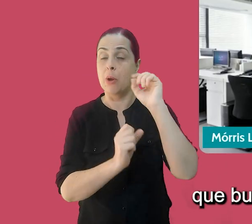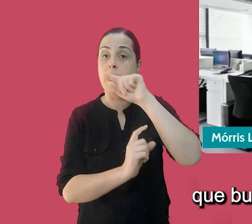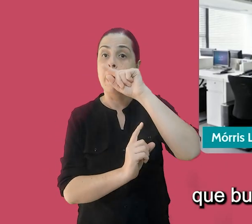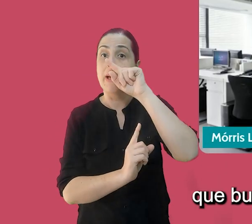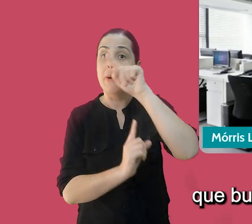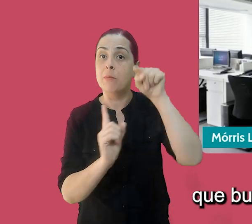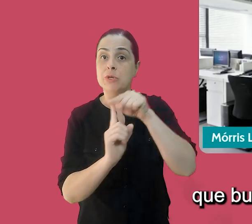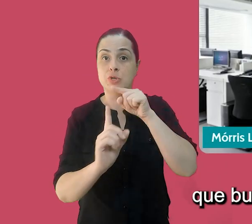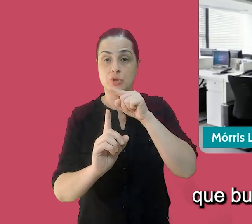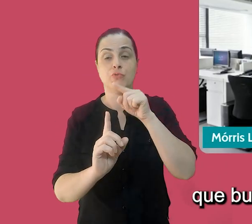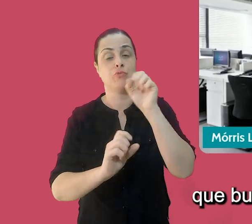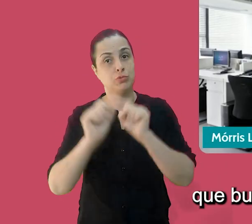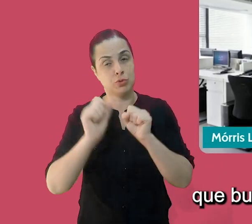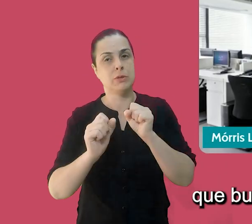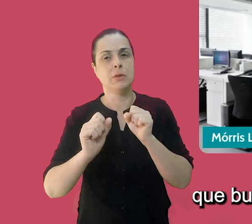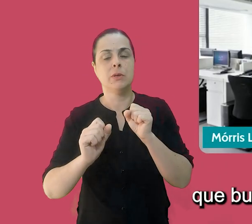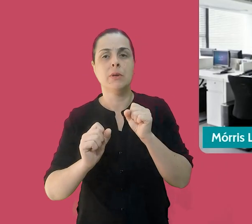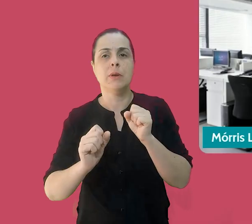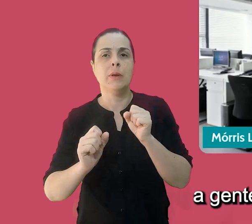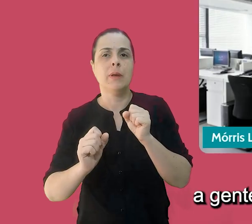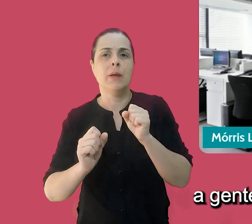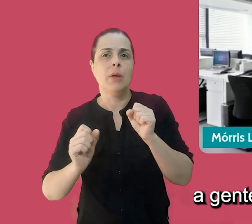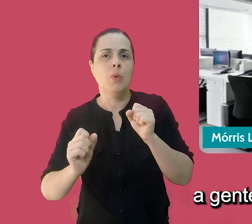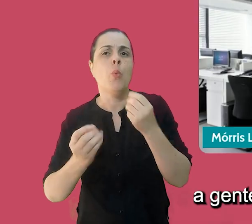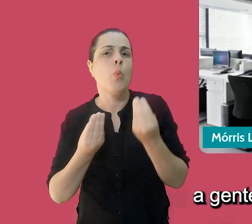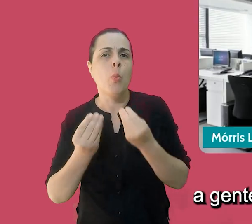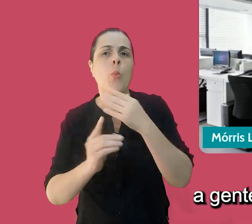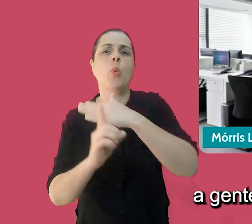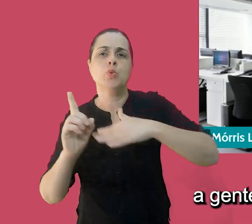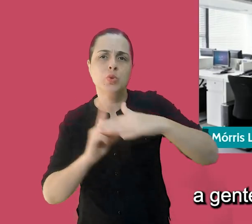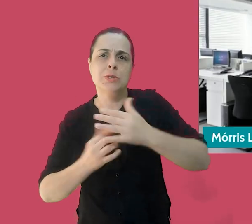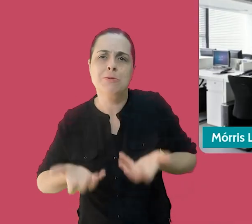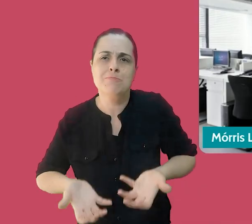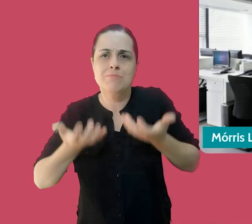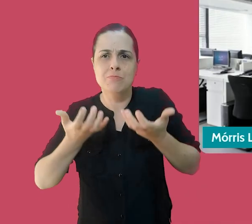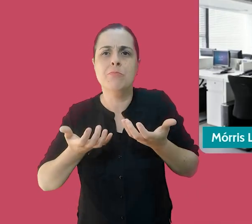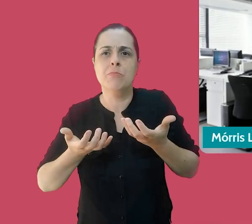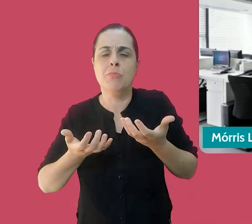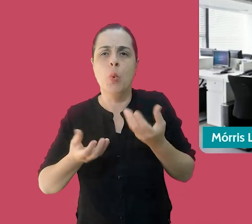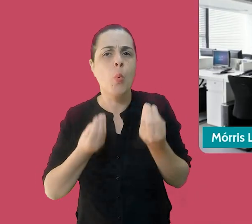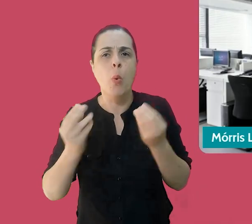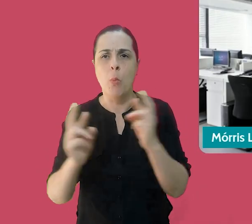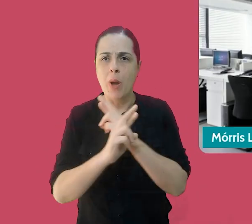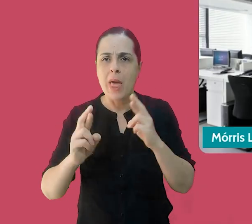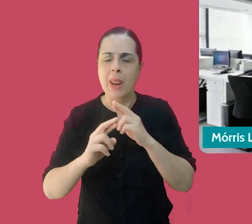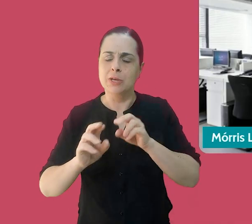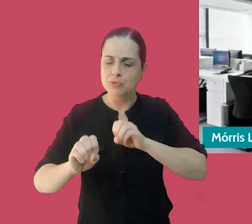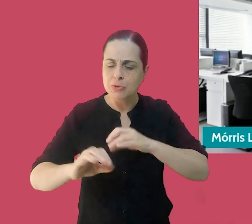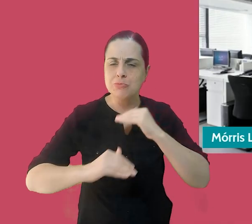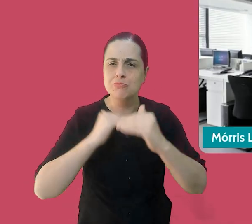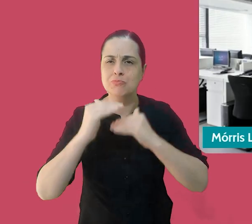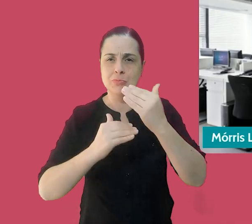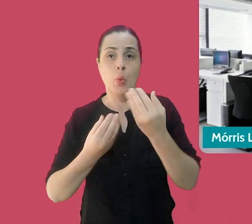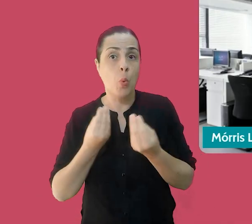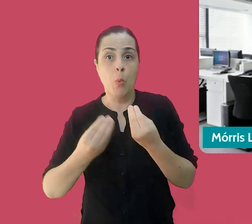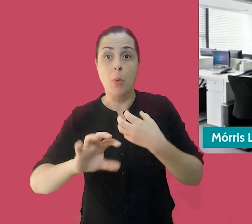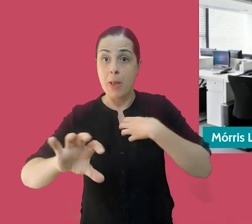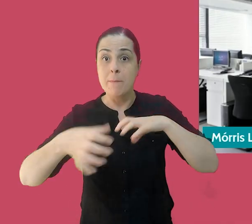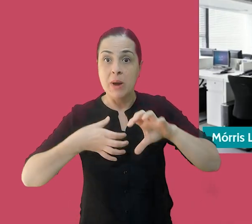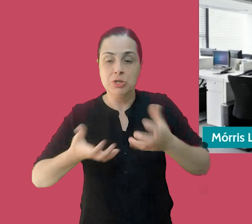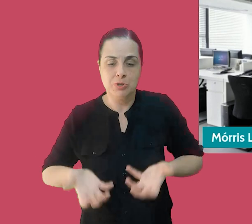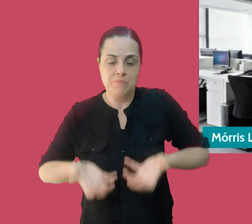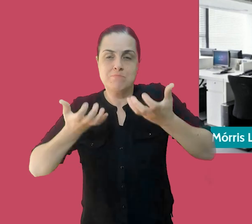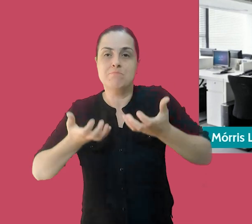social que busca olhar e cuidar das relações. A gente faz isso de diversas maneiras, fortalecendo a empatia,